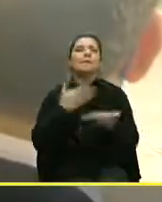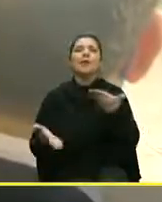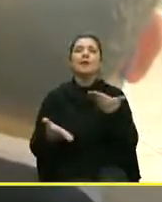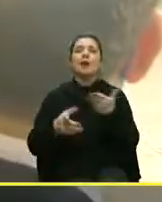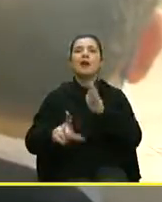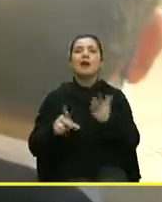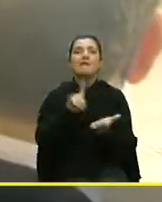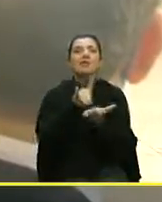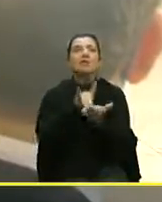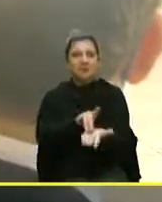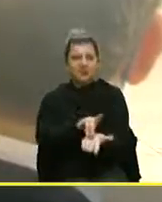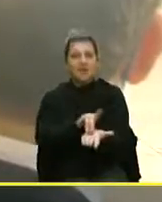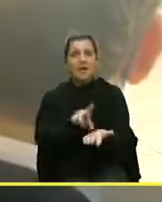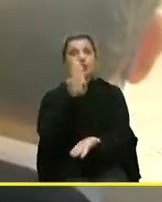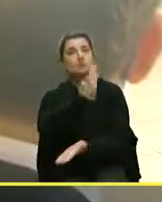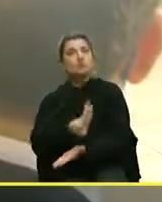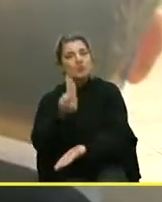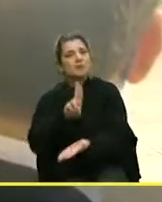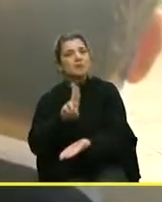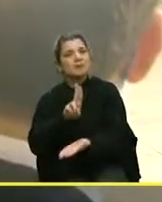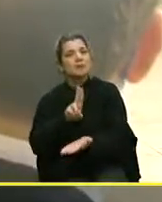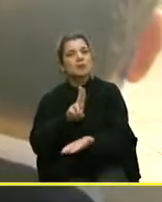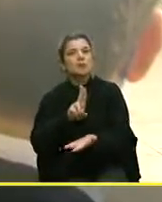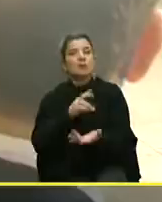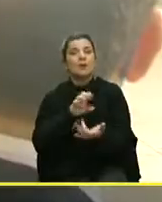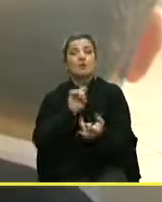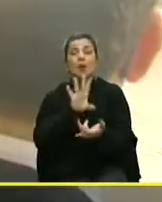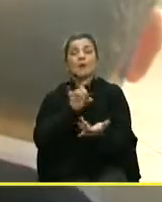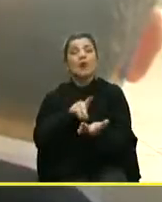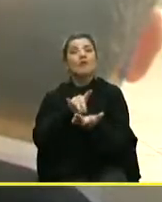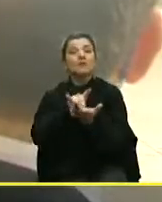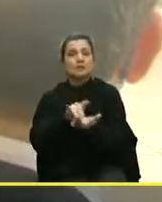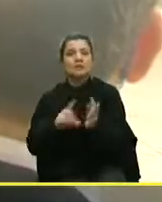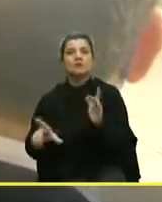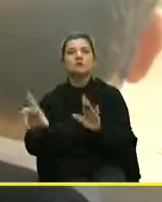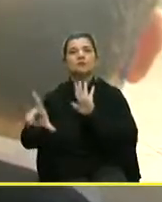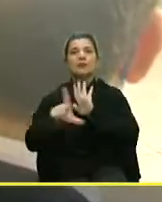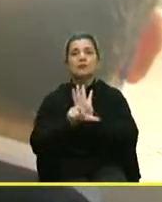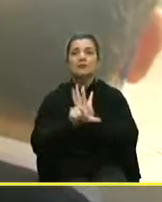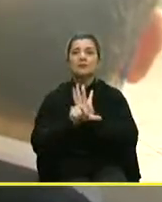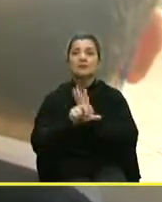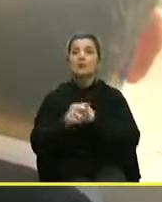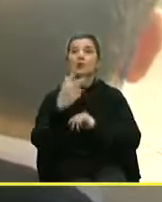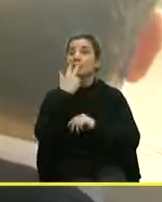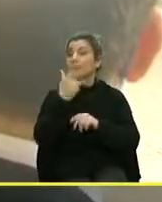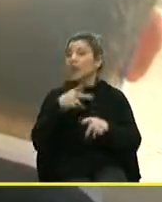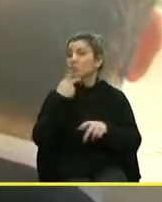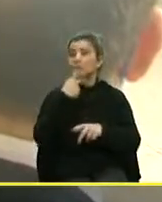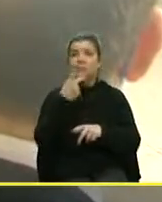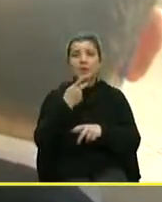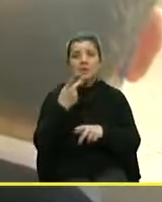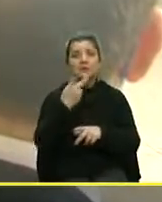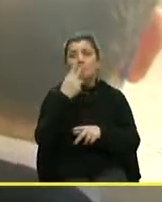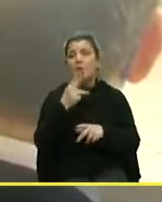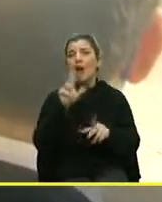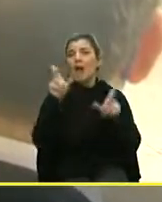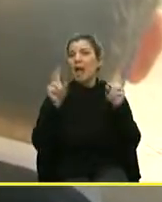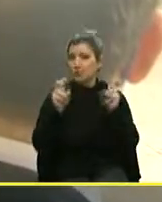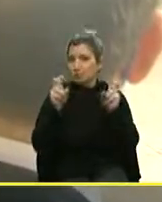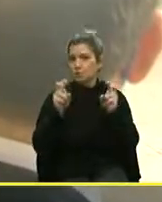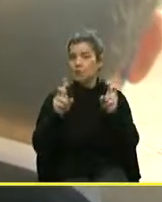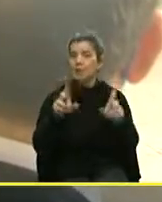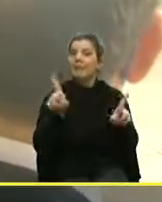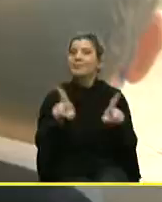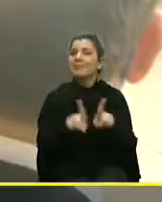utilização sendo que a primeira etapa como mencionei para vocês é de consolidação de legislações que tratam do mesmo tema e nós identificamos também